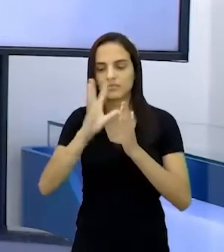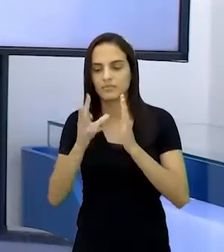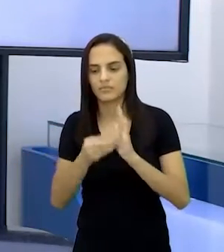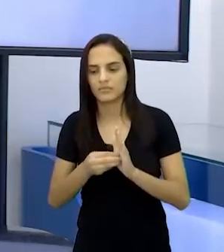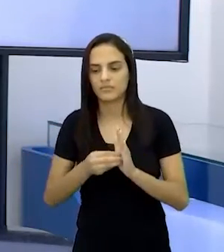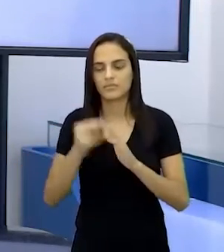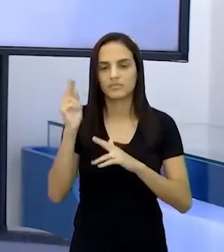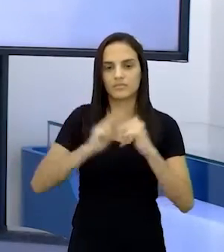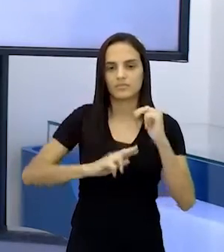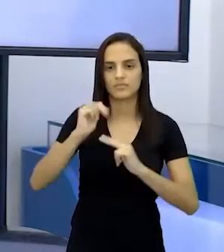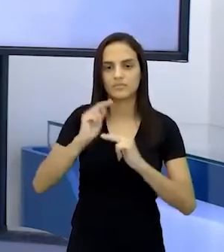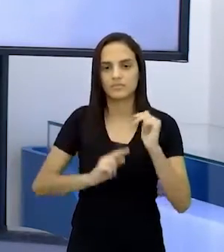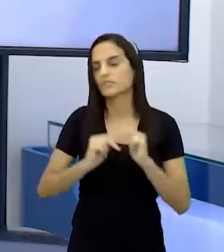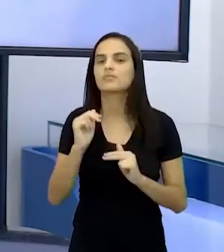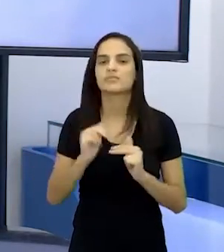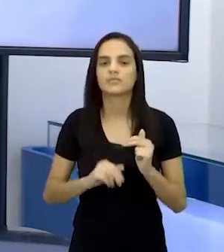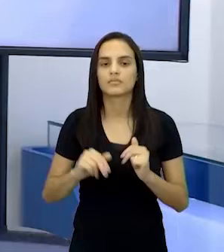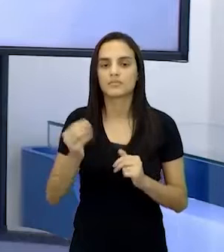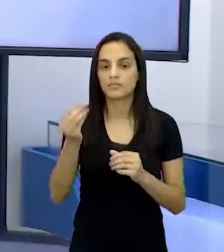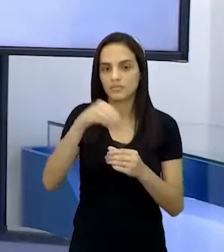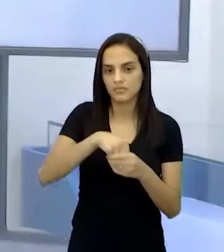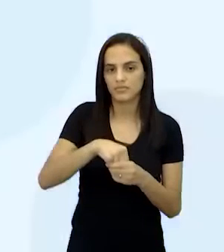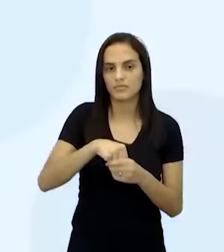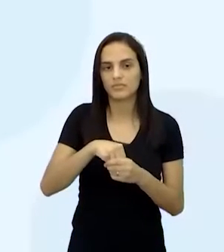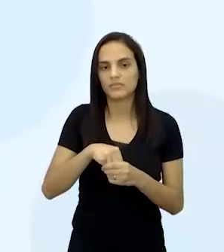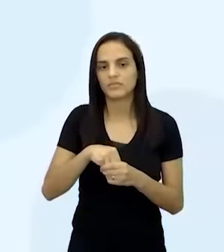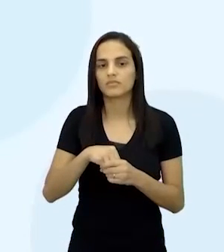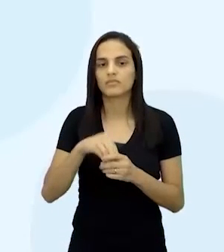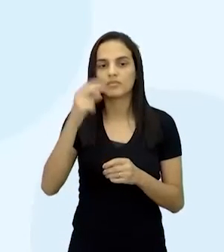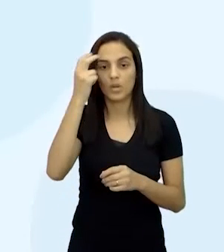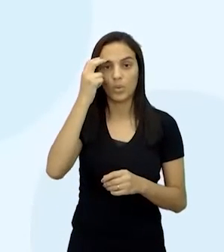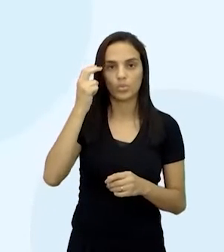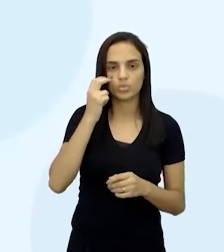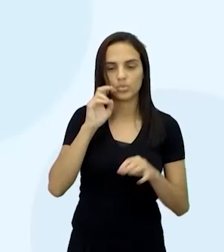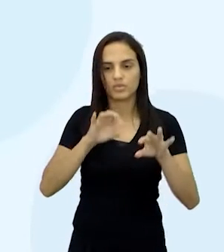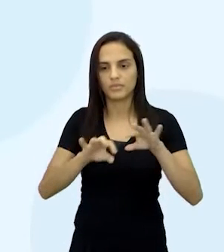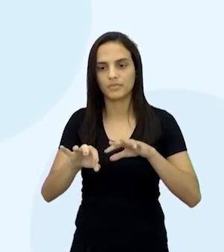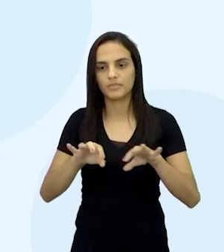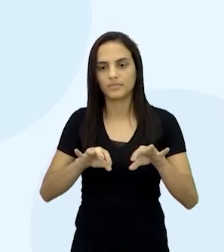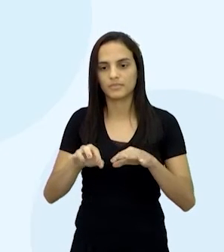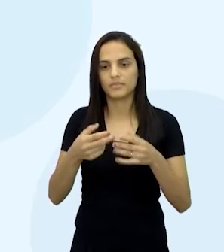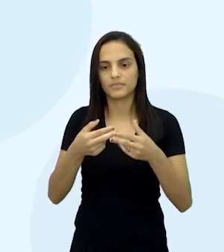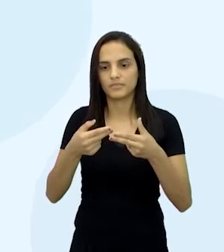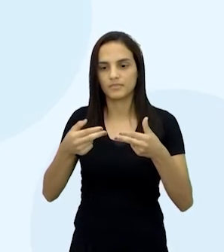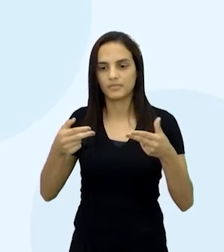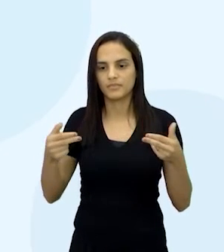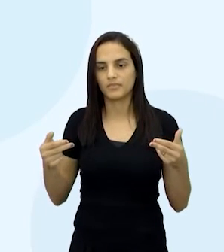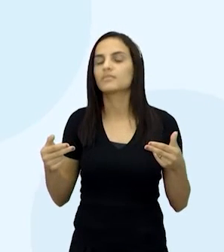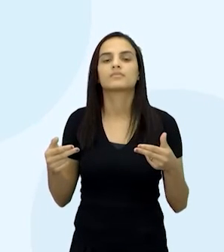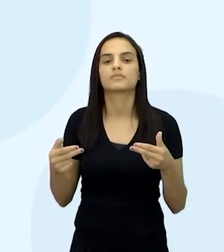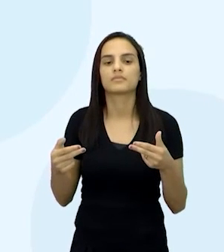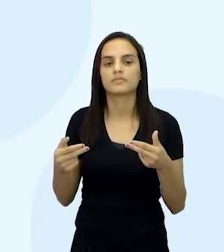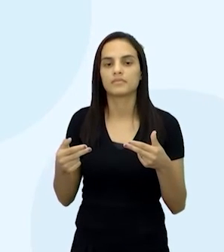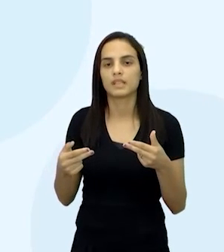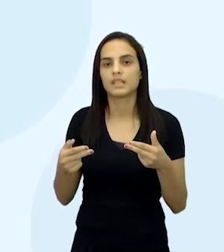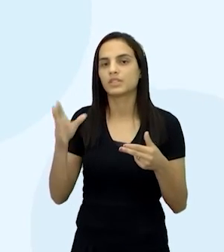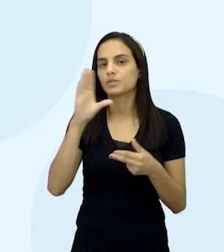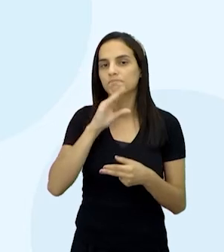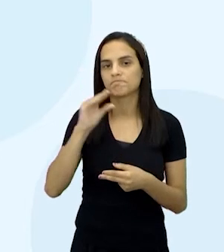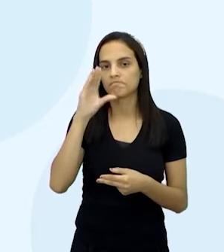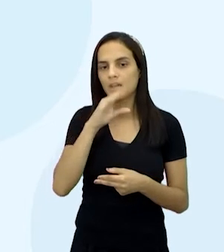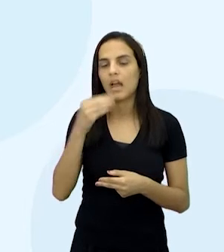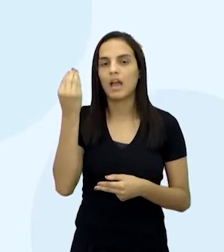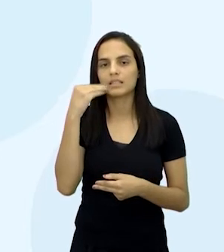essas matérias aí estão inseridas, é Cultura em Movimento, diferentes formas de narrar